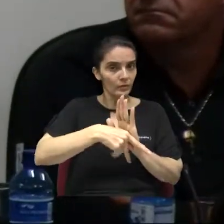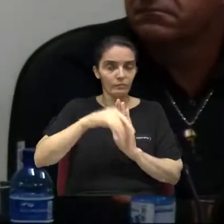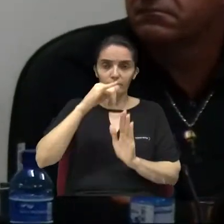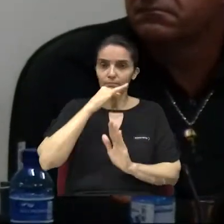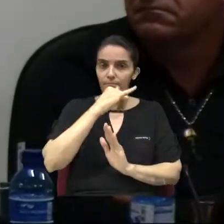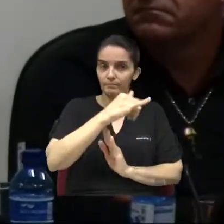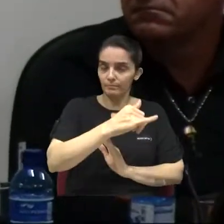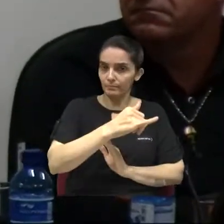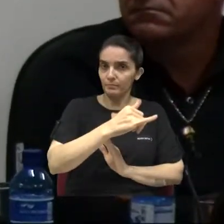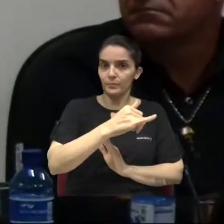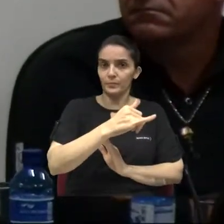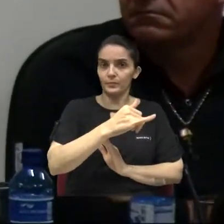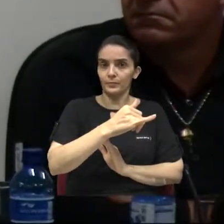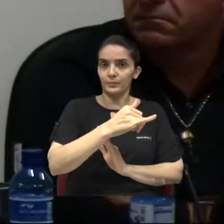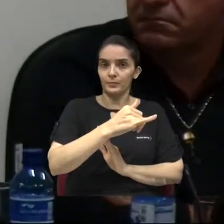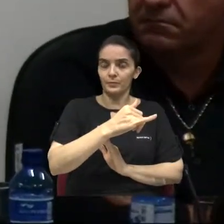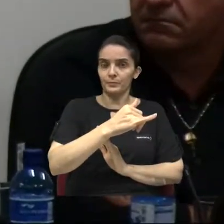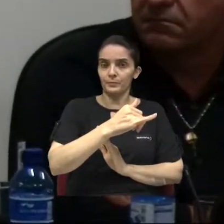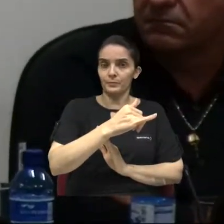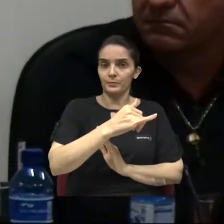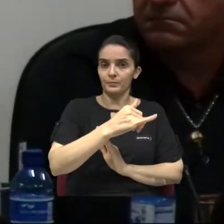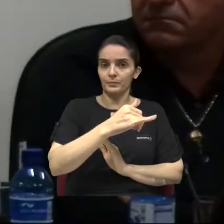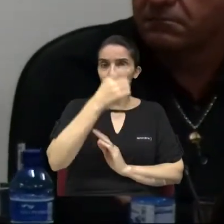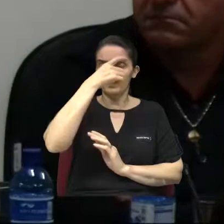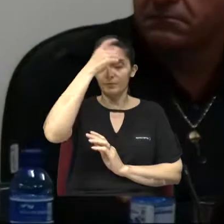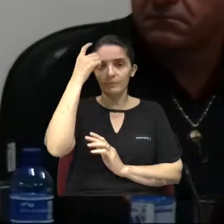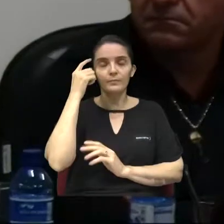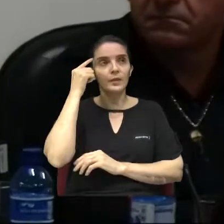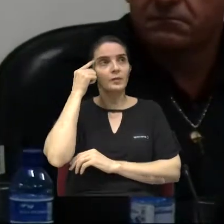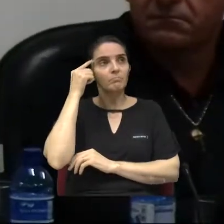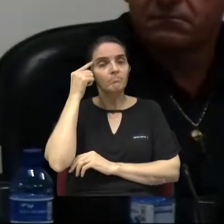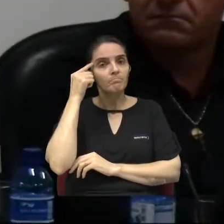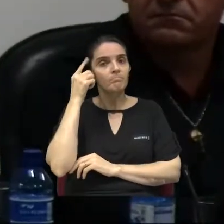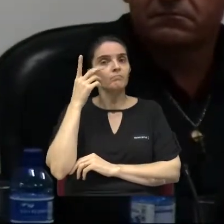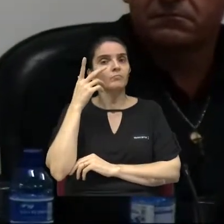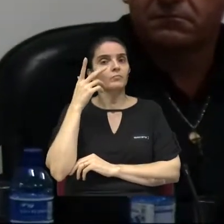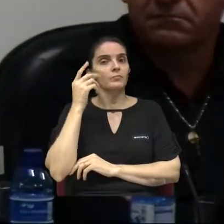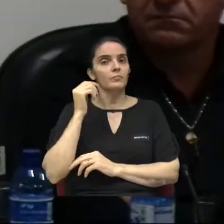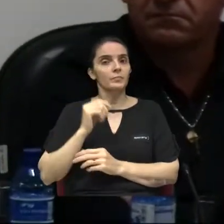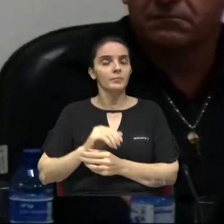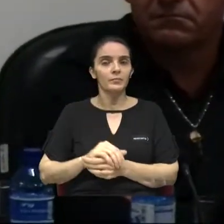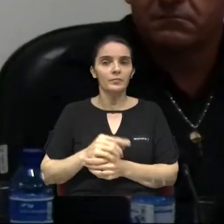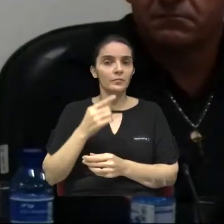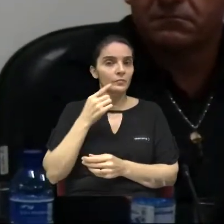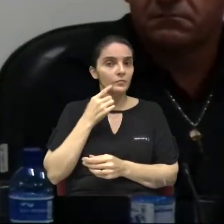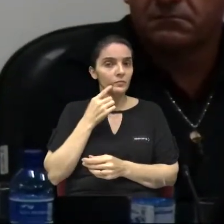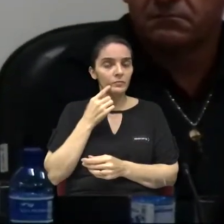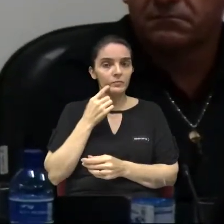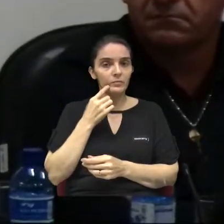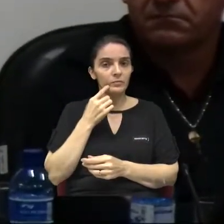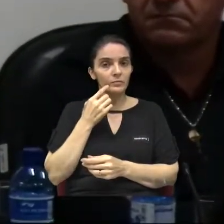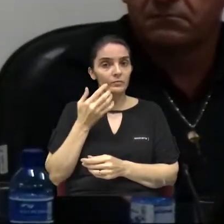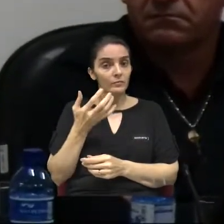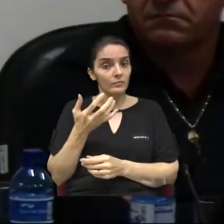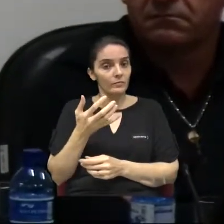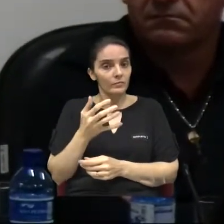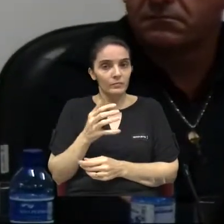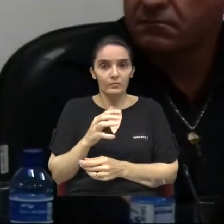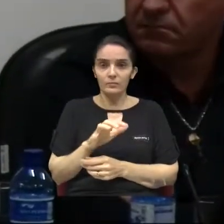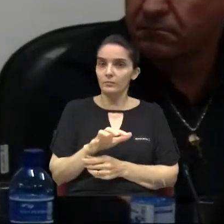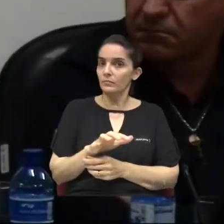denúncia, eu quero acreditar aqui que não houve a intenção de Vossa